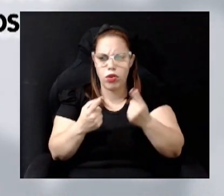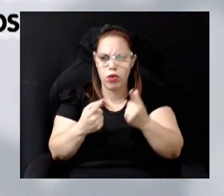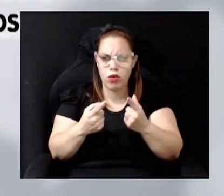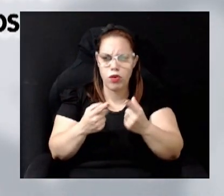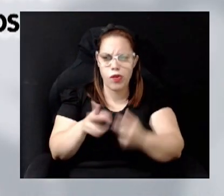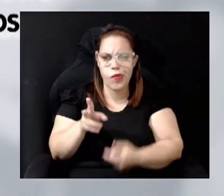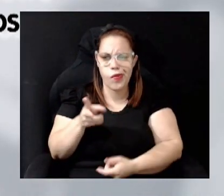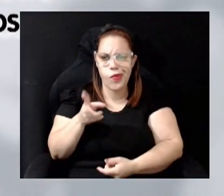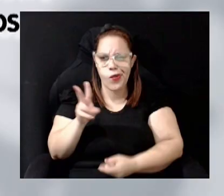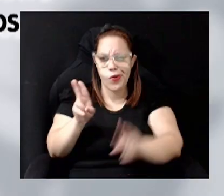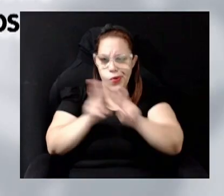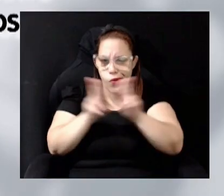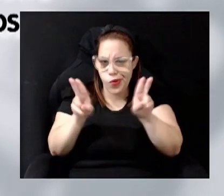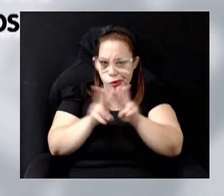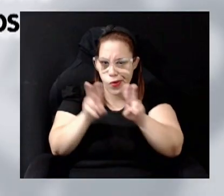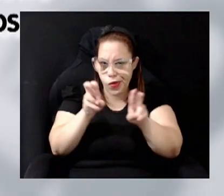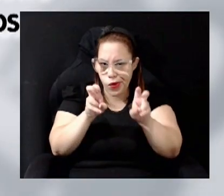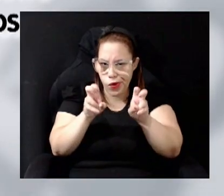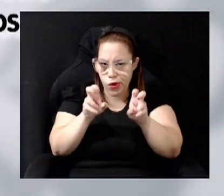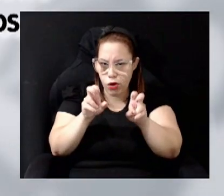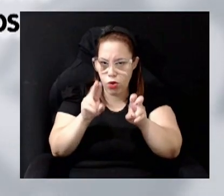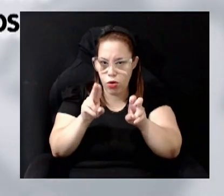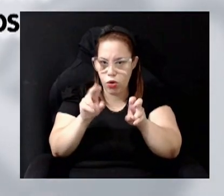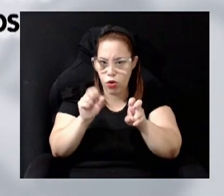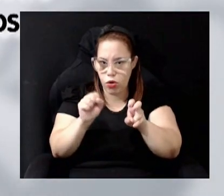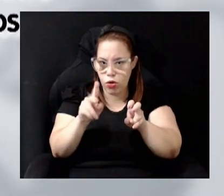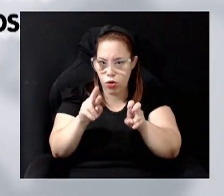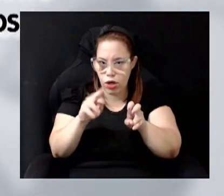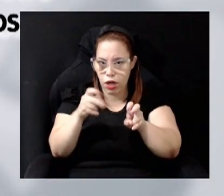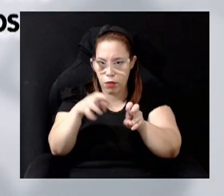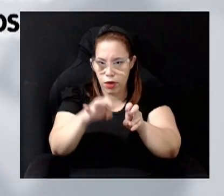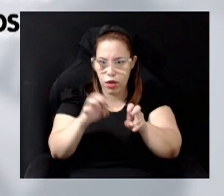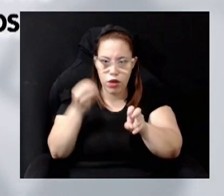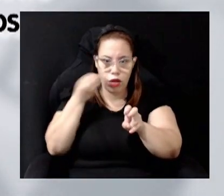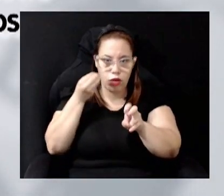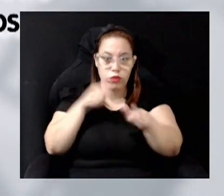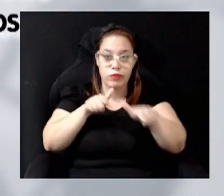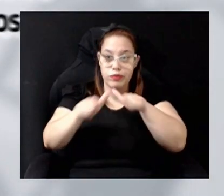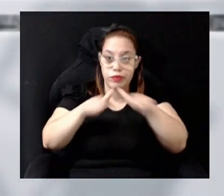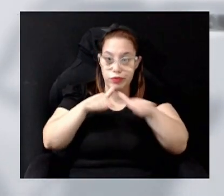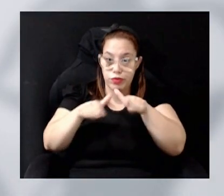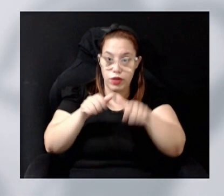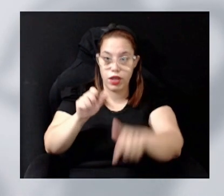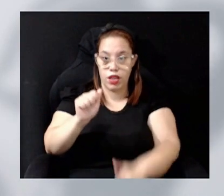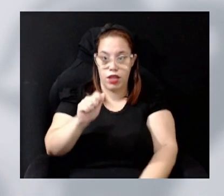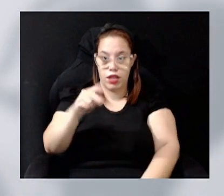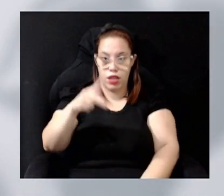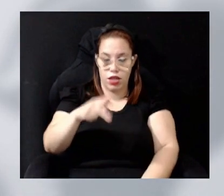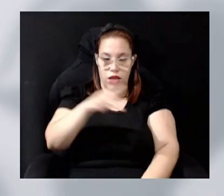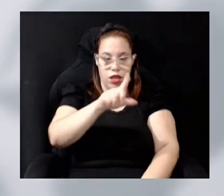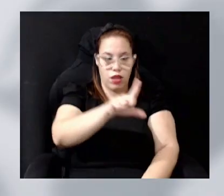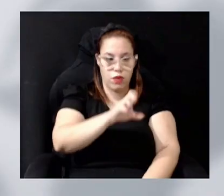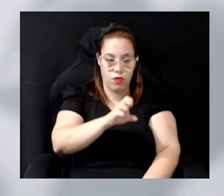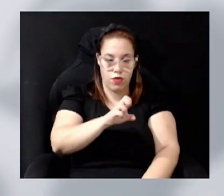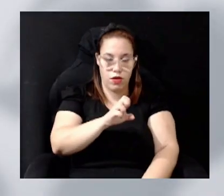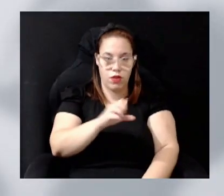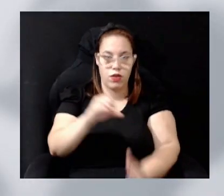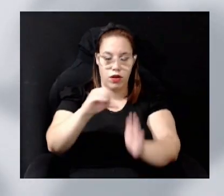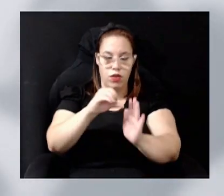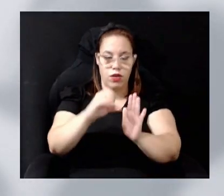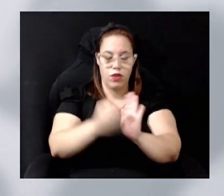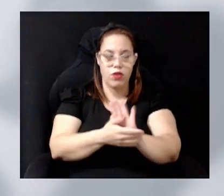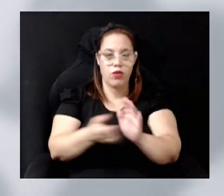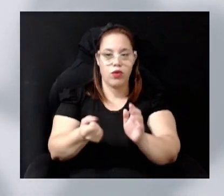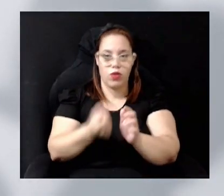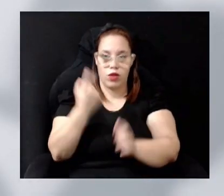termo User Experience enquanto trabalhava na Apple nos anos 90. Os primeiros computadores